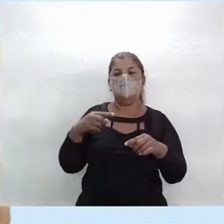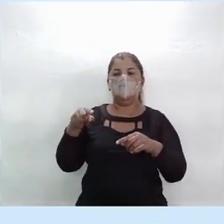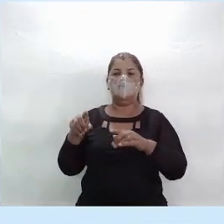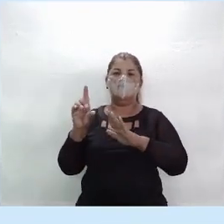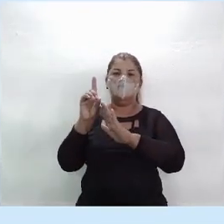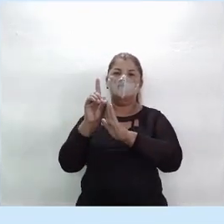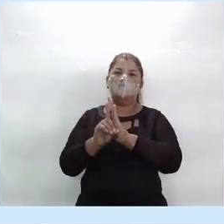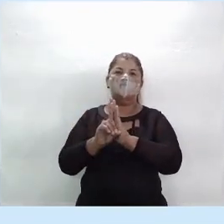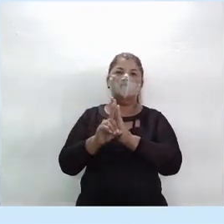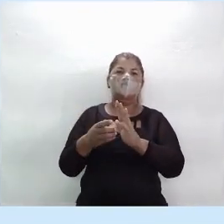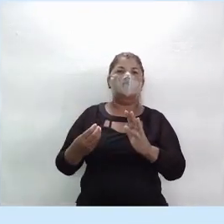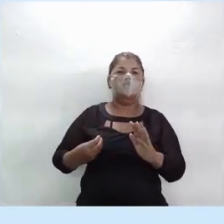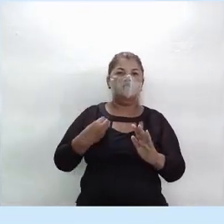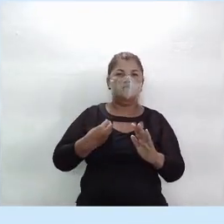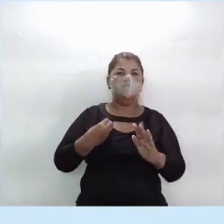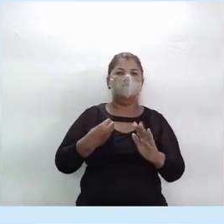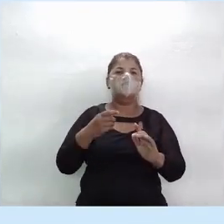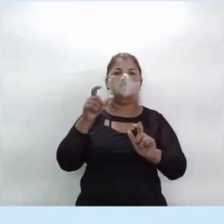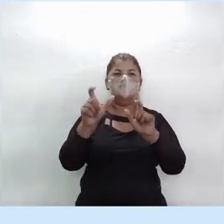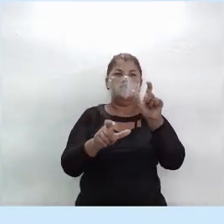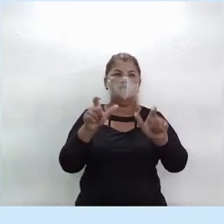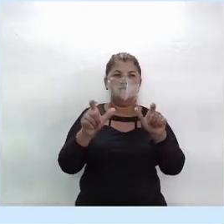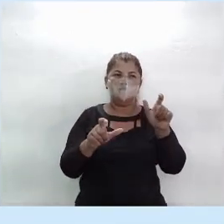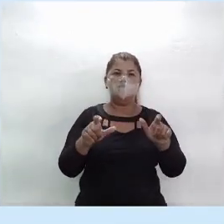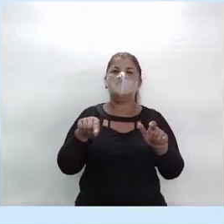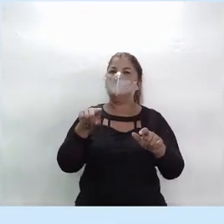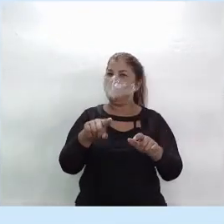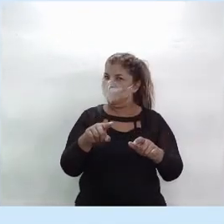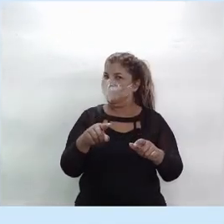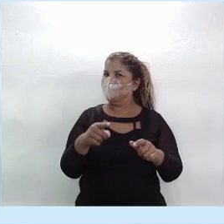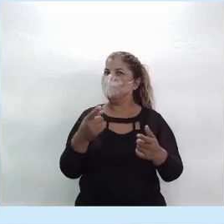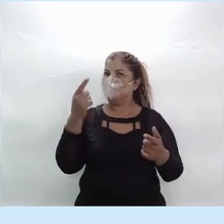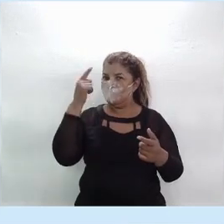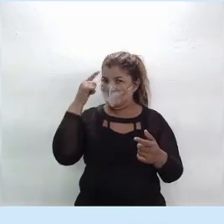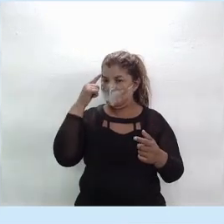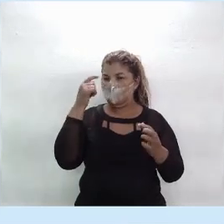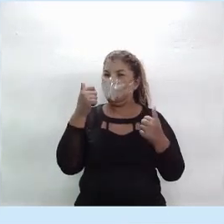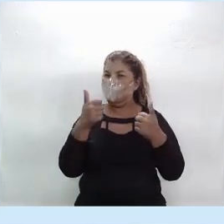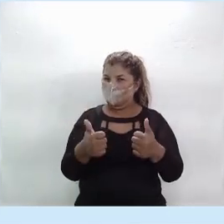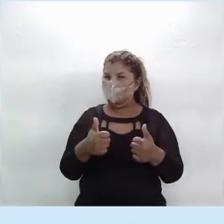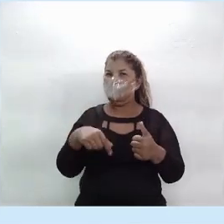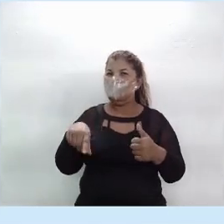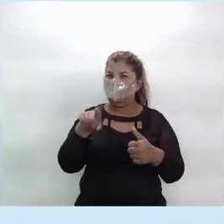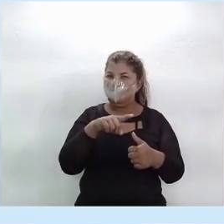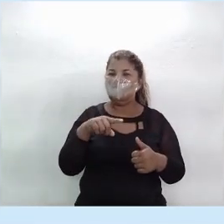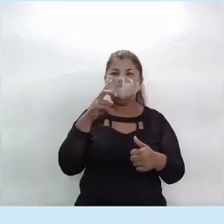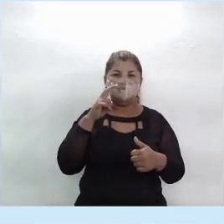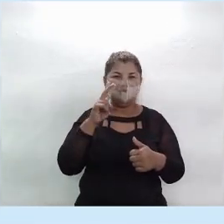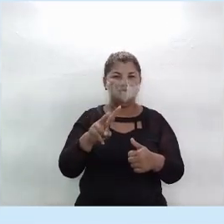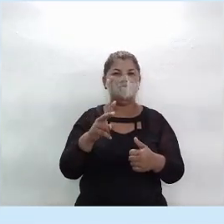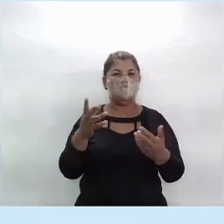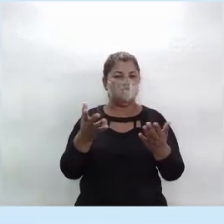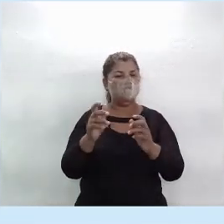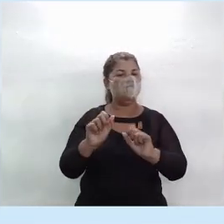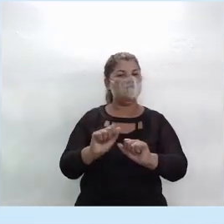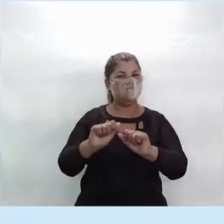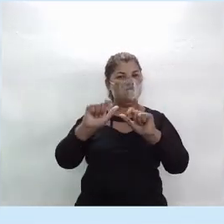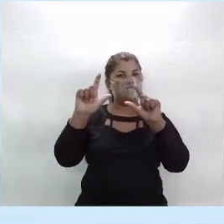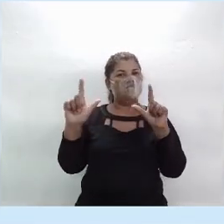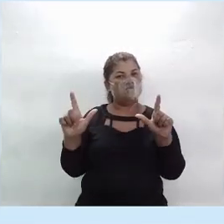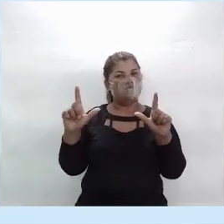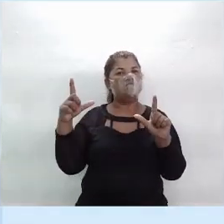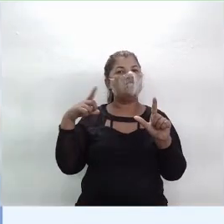e o direito à vida do cidadão. Gravem bem, pensem bem nisso, tá certo? Vamos ver.